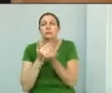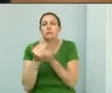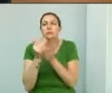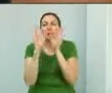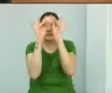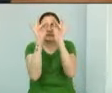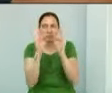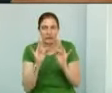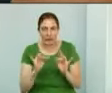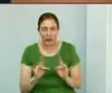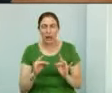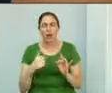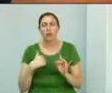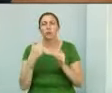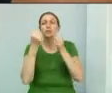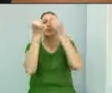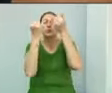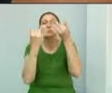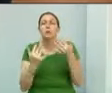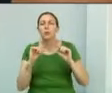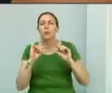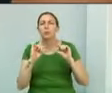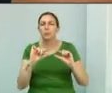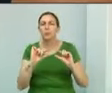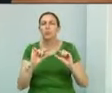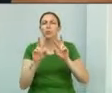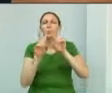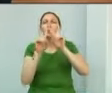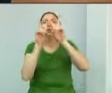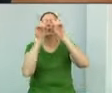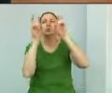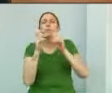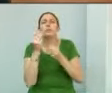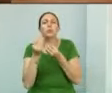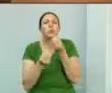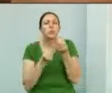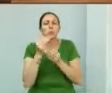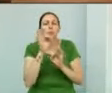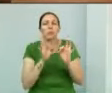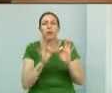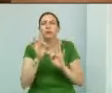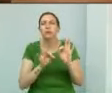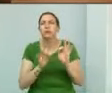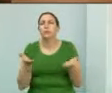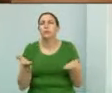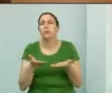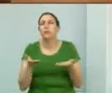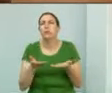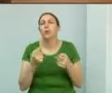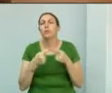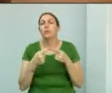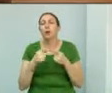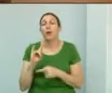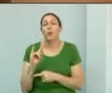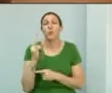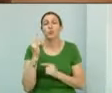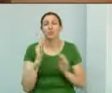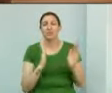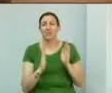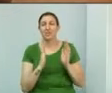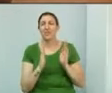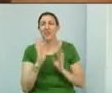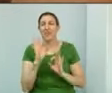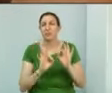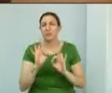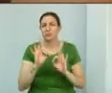LOA, vou explicar um pouquinho em que parte do planejamento que nós estamos. Que, na verdade, essa é a última etapa do planejamento. Tá,